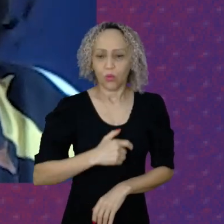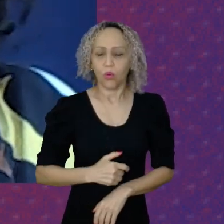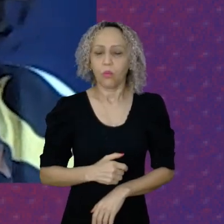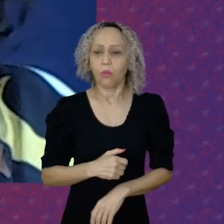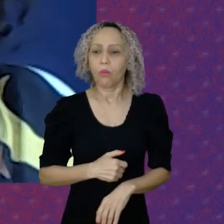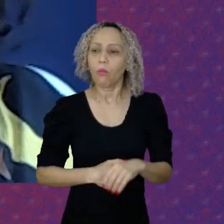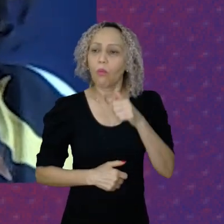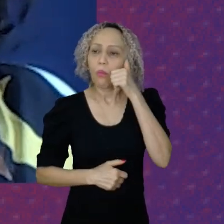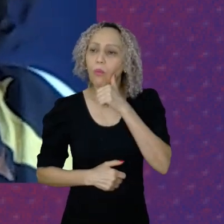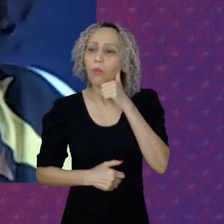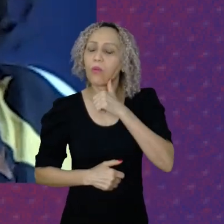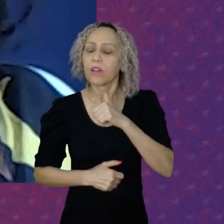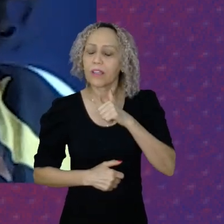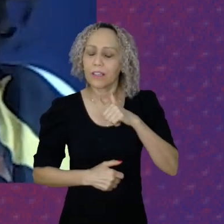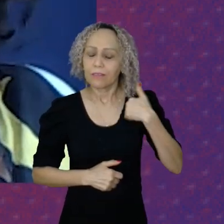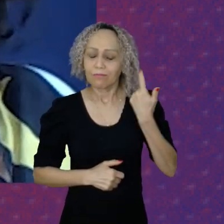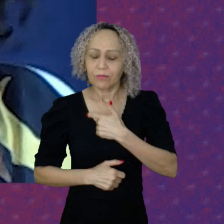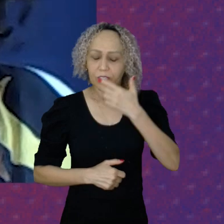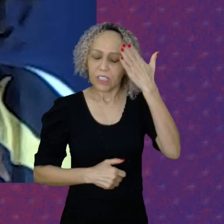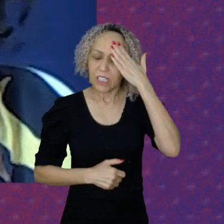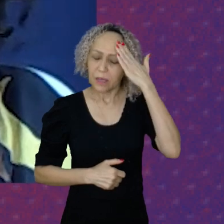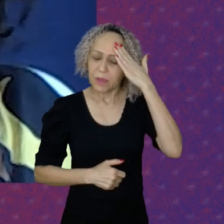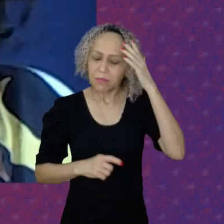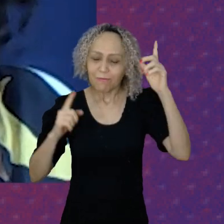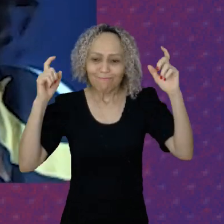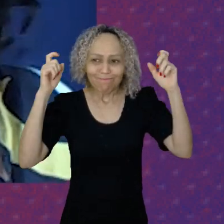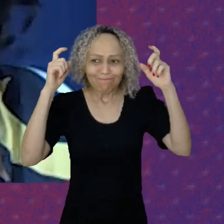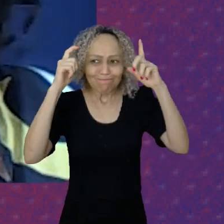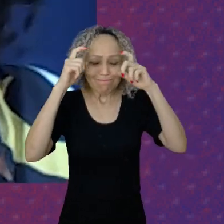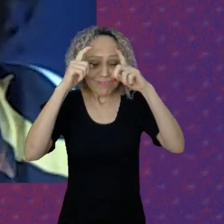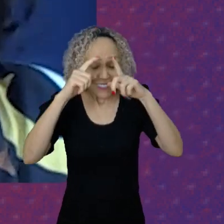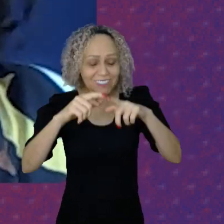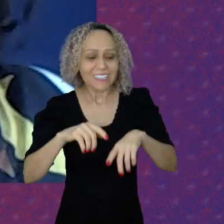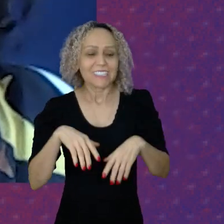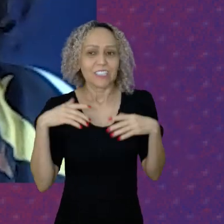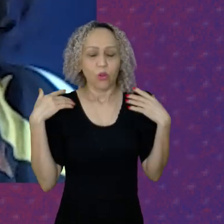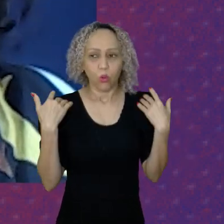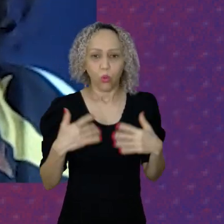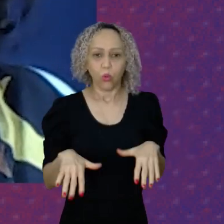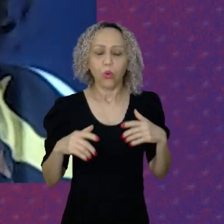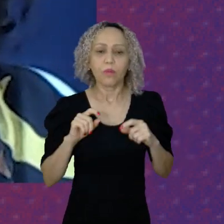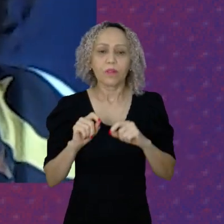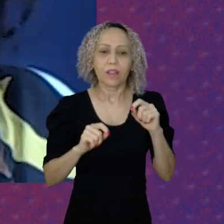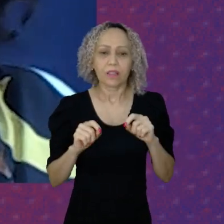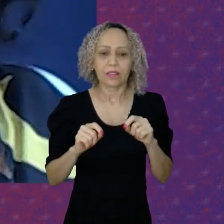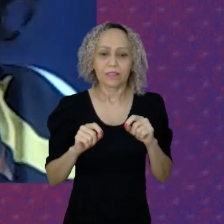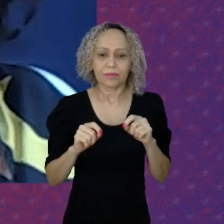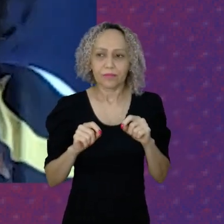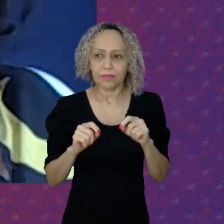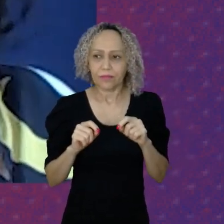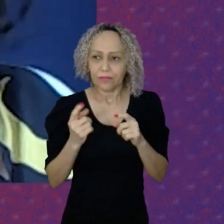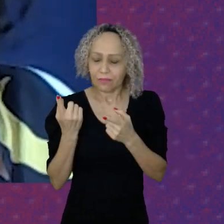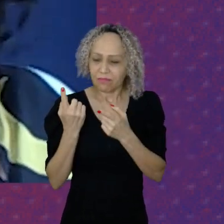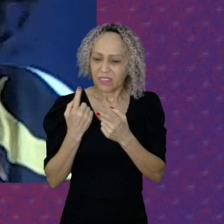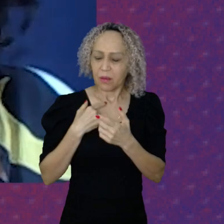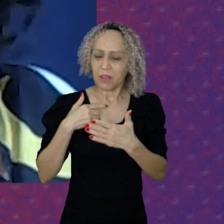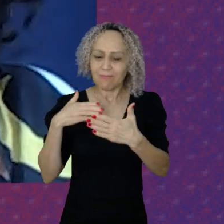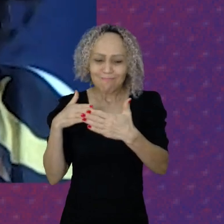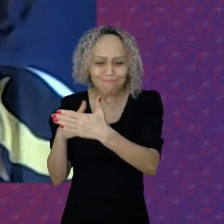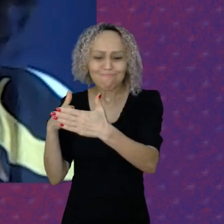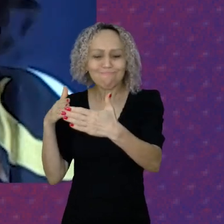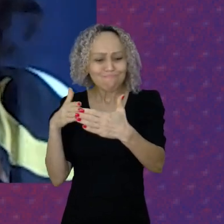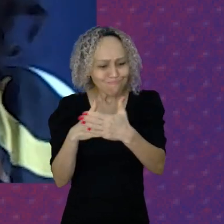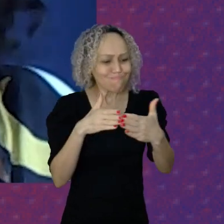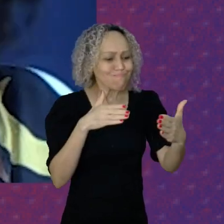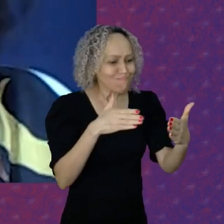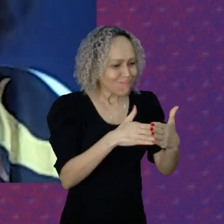mulher, nós sabemos todas as dificuldades que temos para superar as barreiras da sociedade,